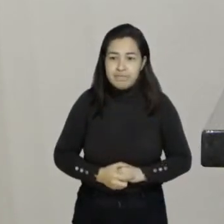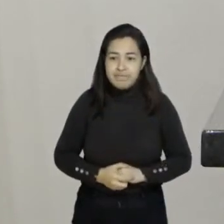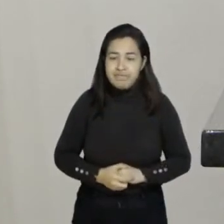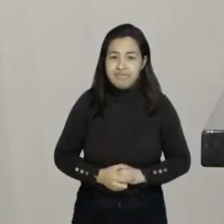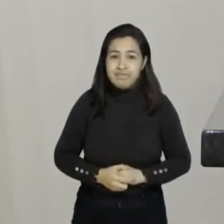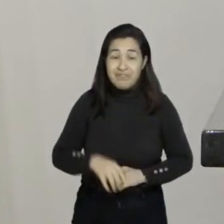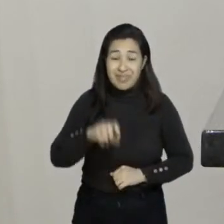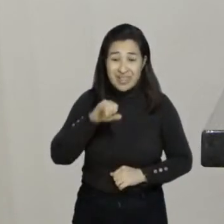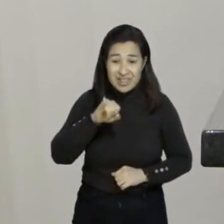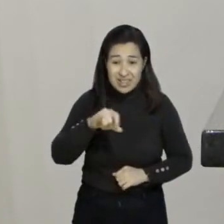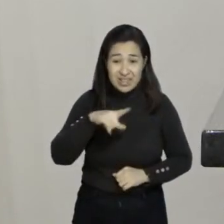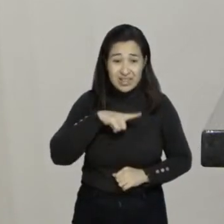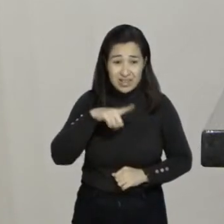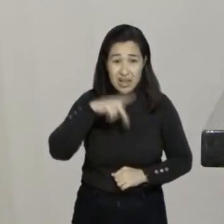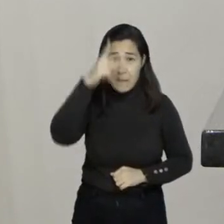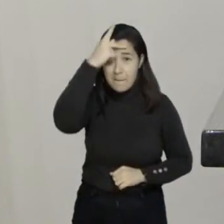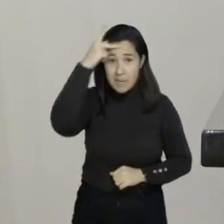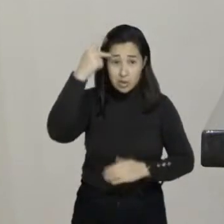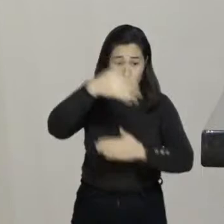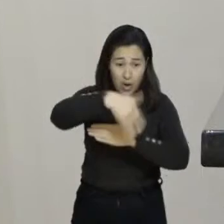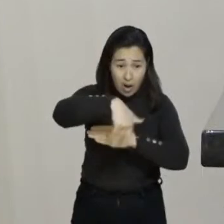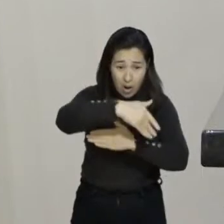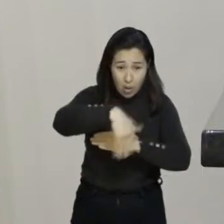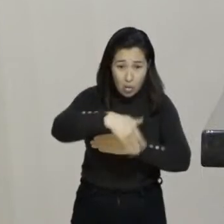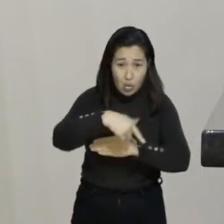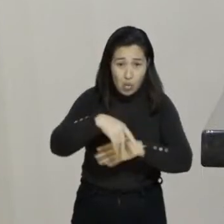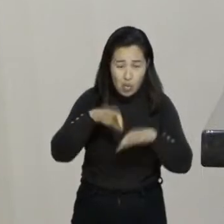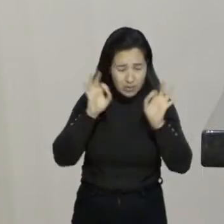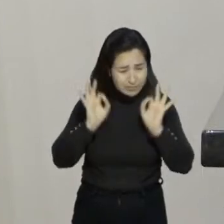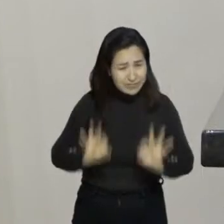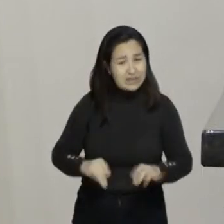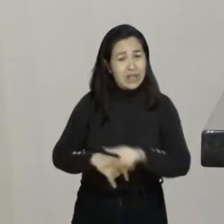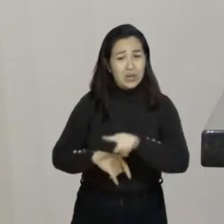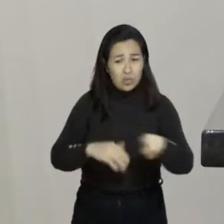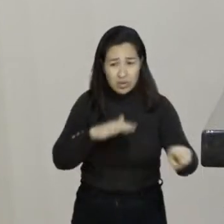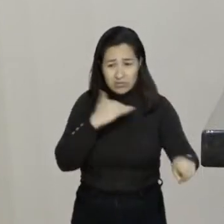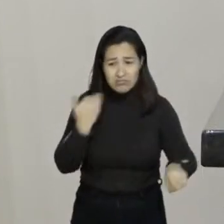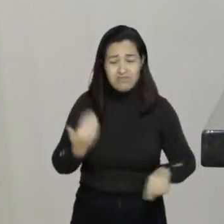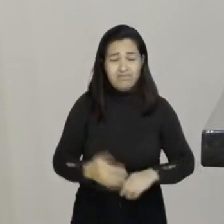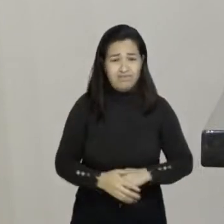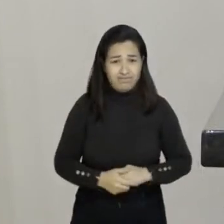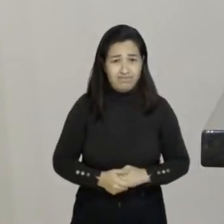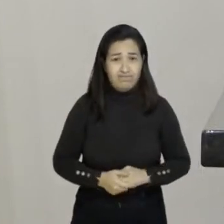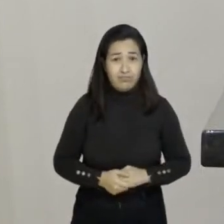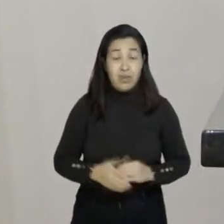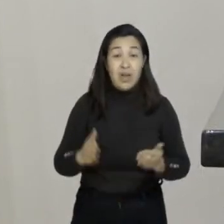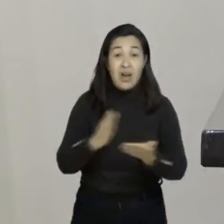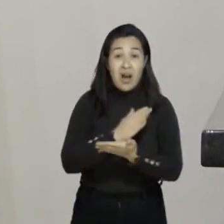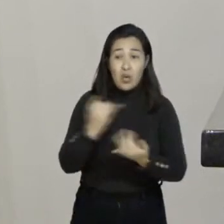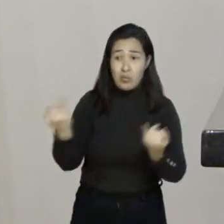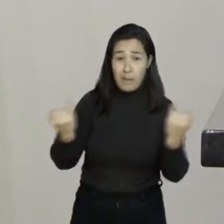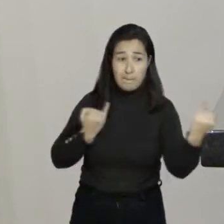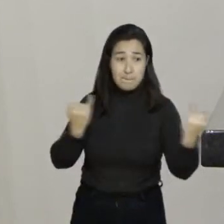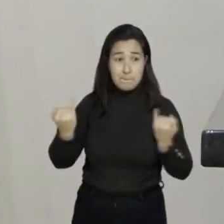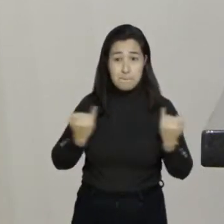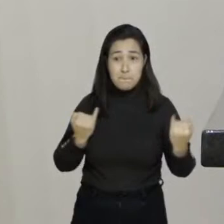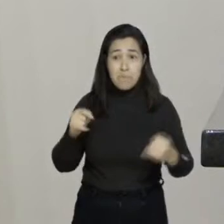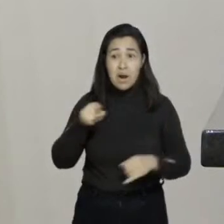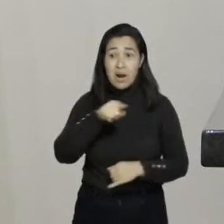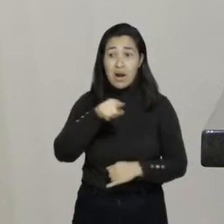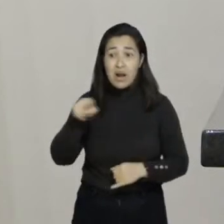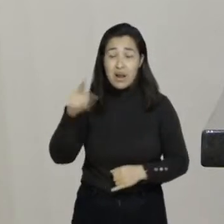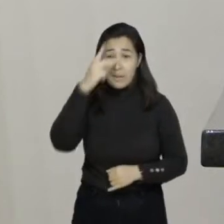se tivesse gente na rua estaria morta Essas são algumas das frases que a gente ouviu dos moradores ainda